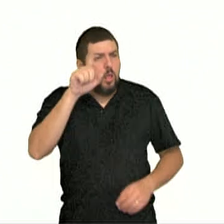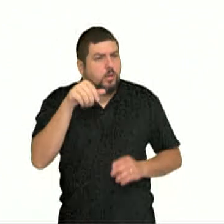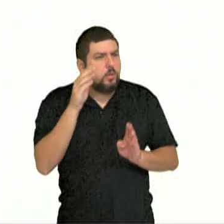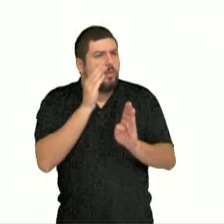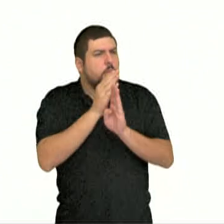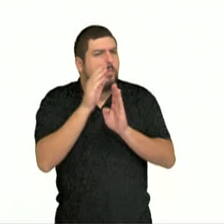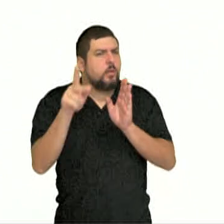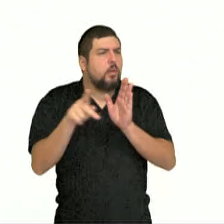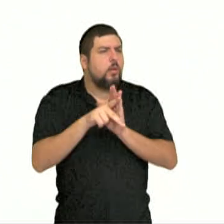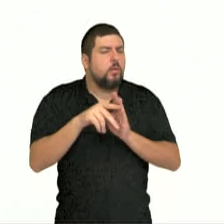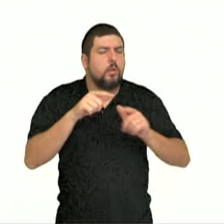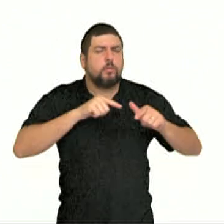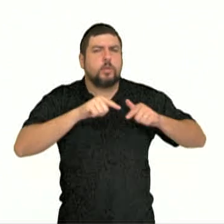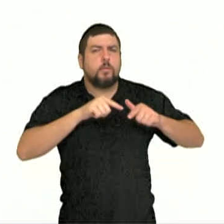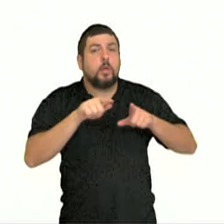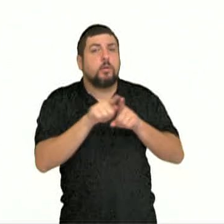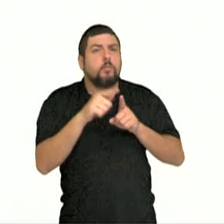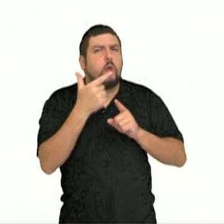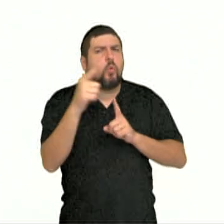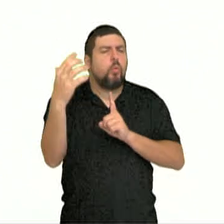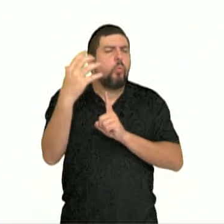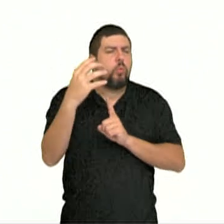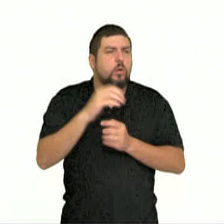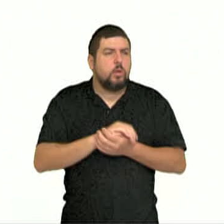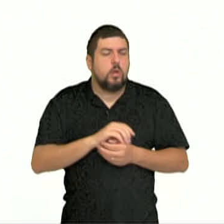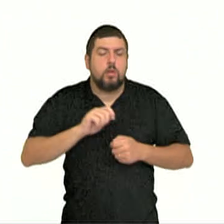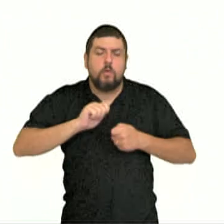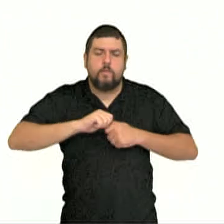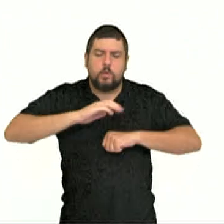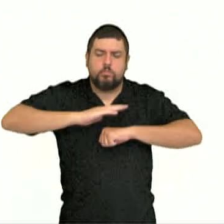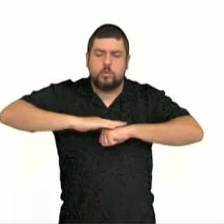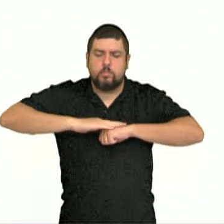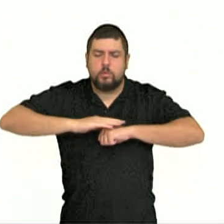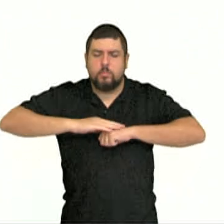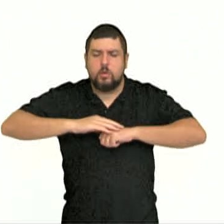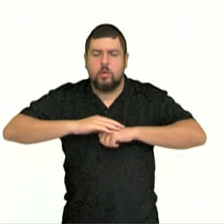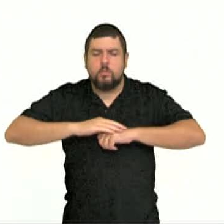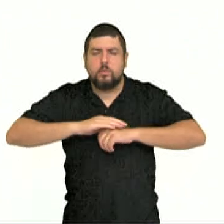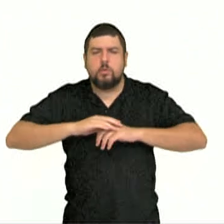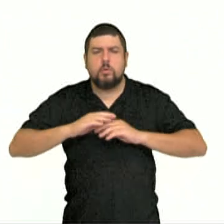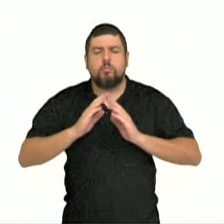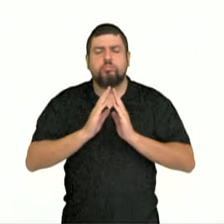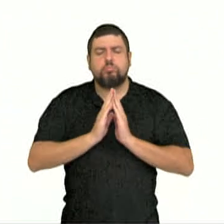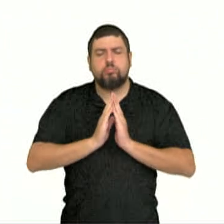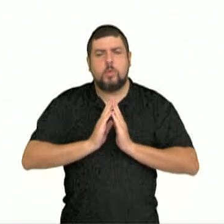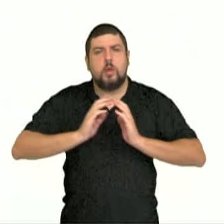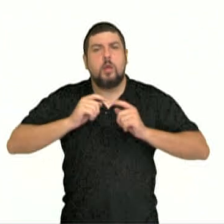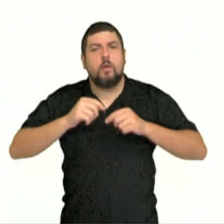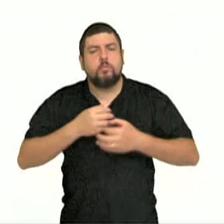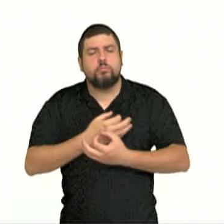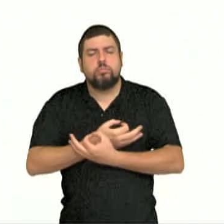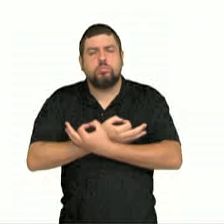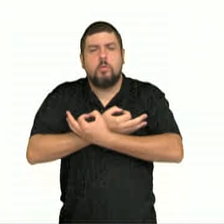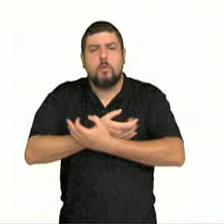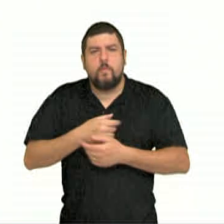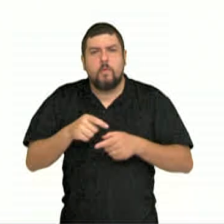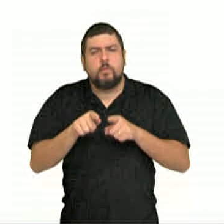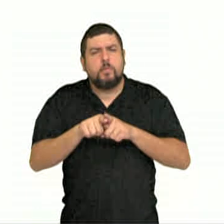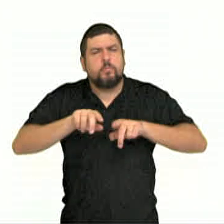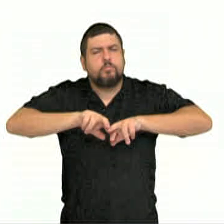outras interferências. Então busco a meditação, um foco maior na leitura. Tenho muitos projetos em aberto.